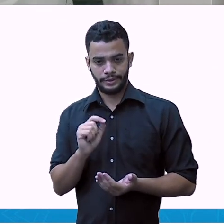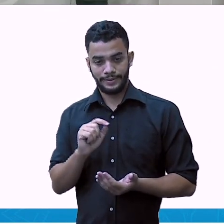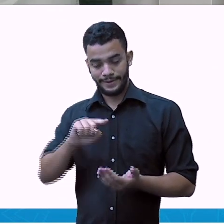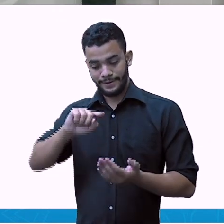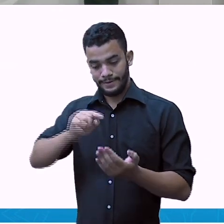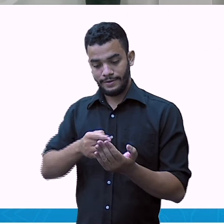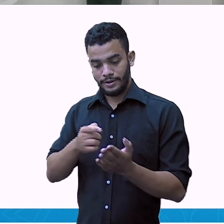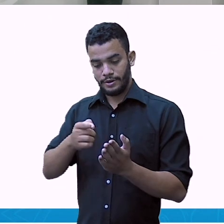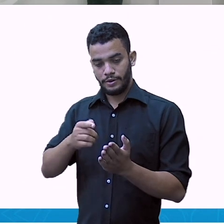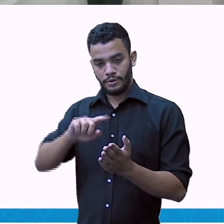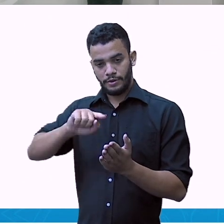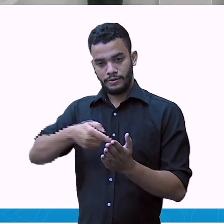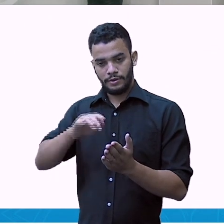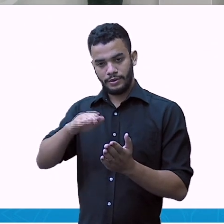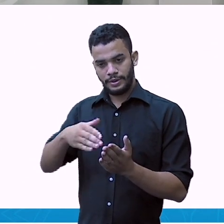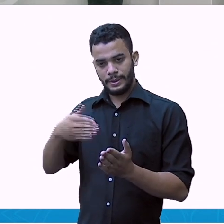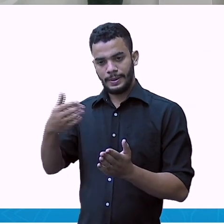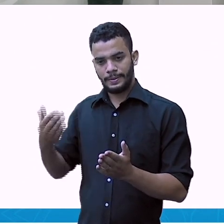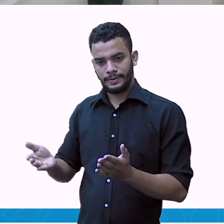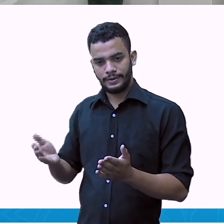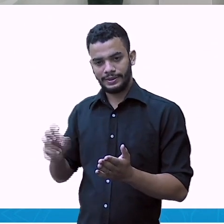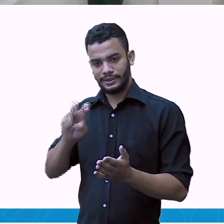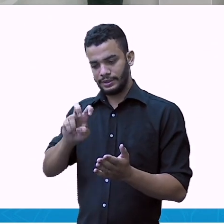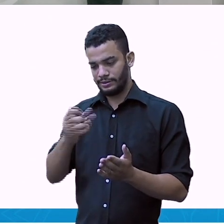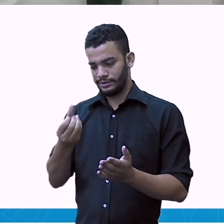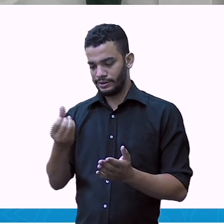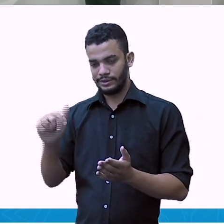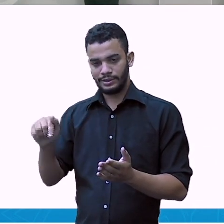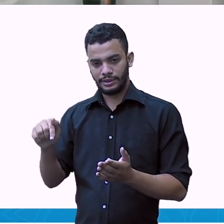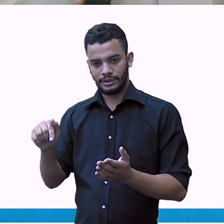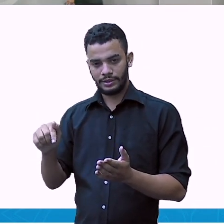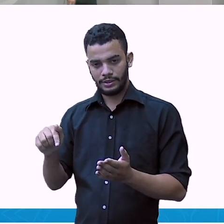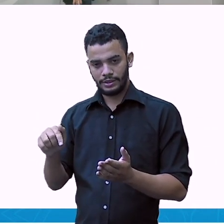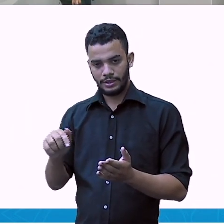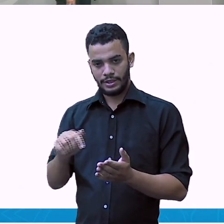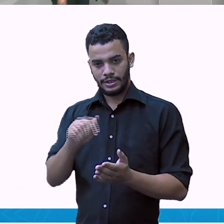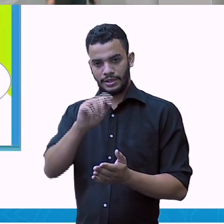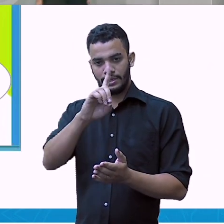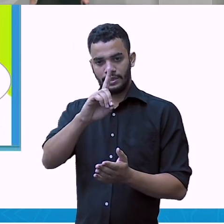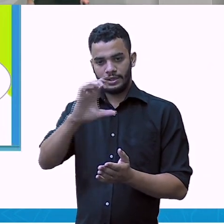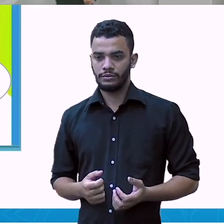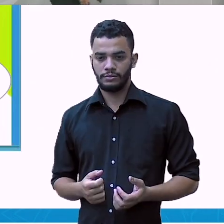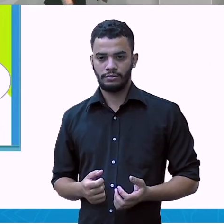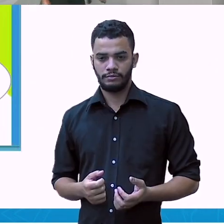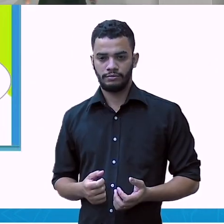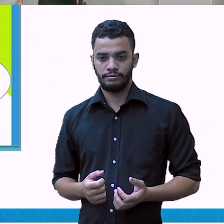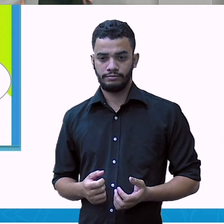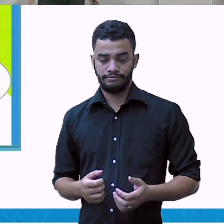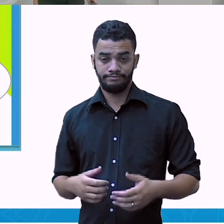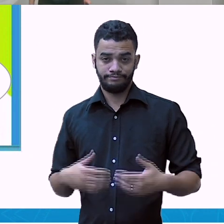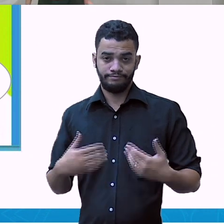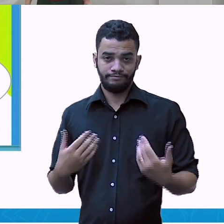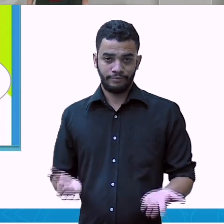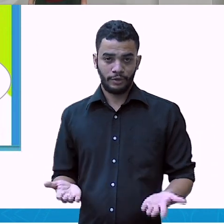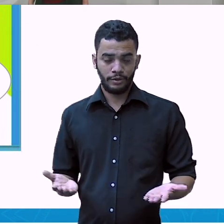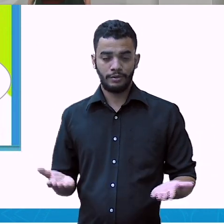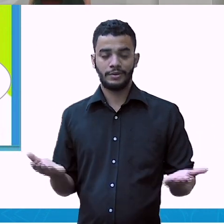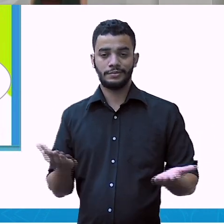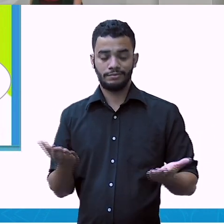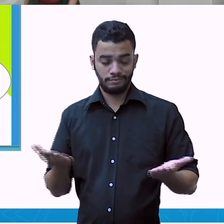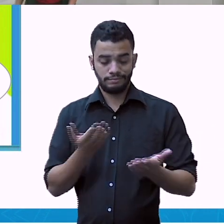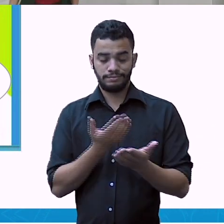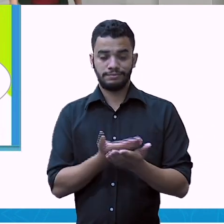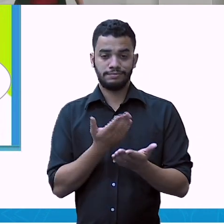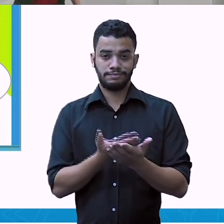que são os décimos, os centésimos e os milésimos. É isso aí, pessoal. Espero